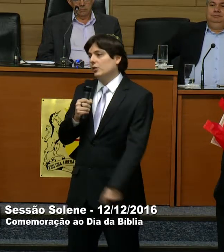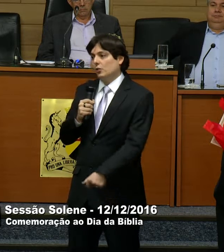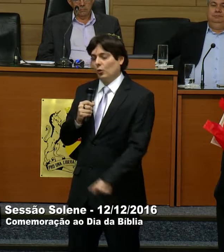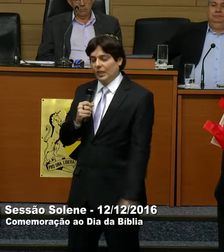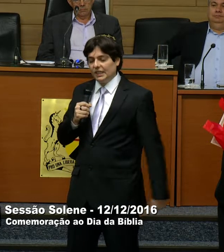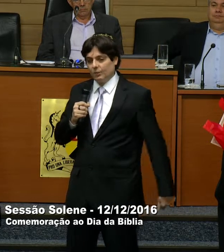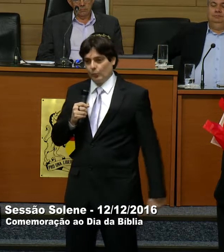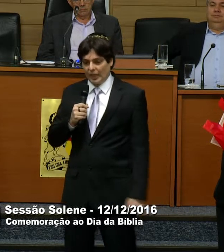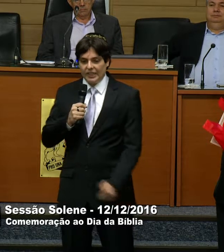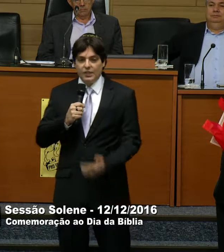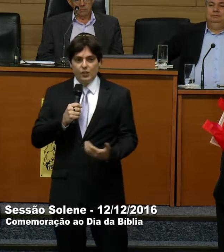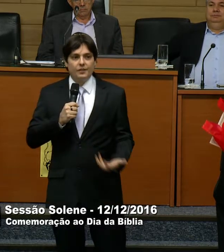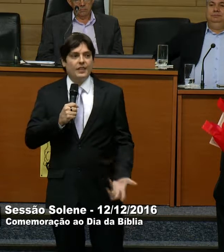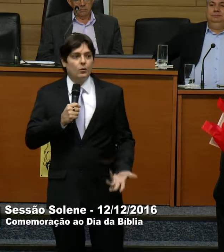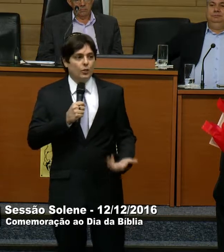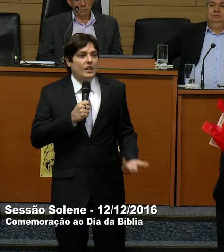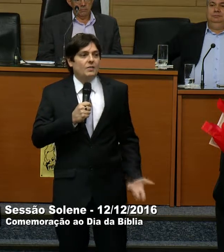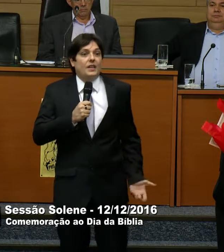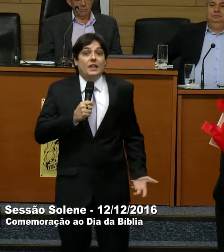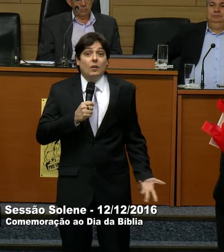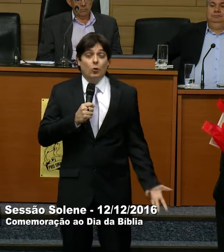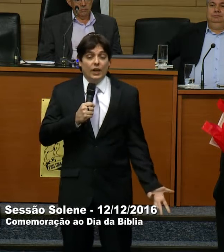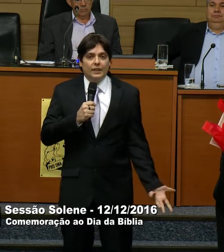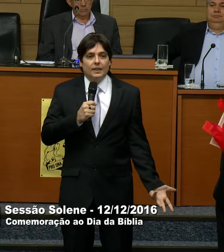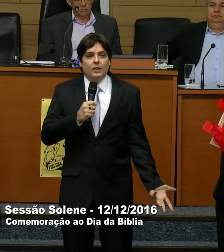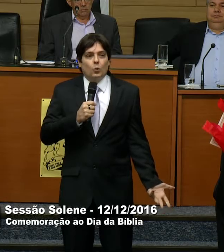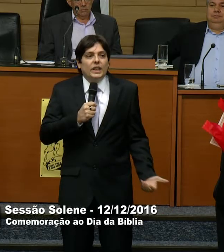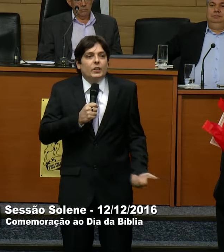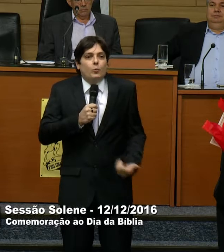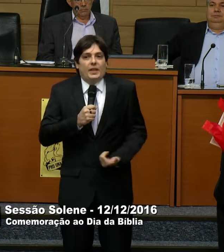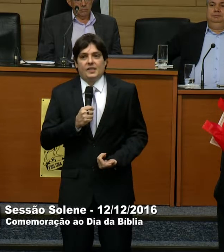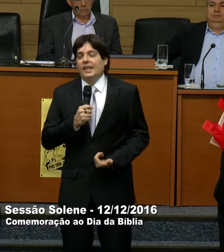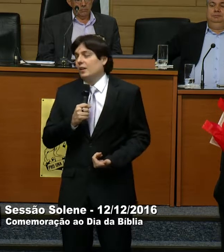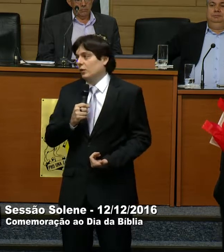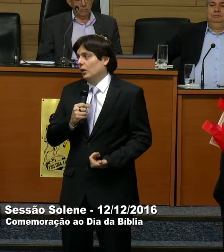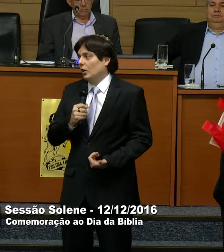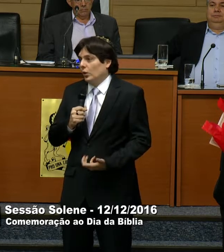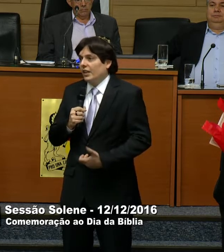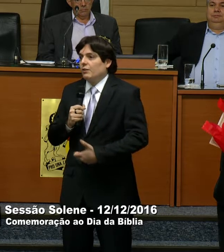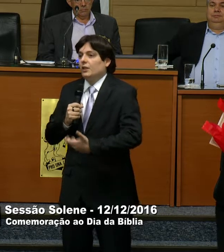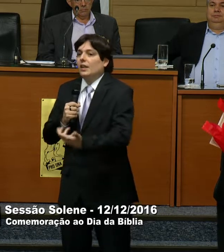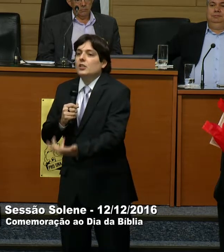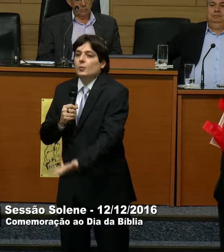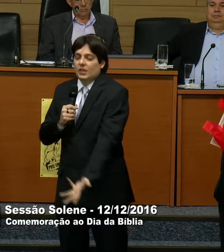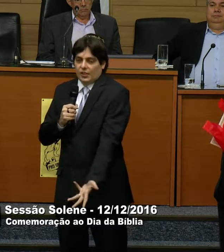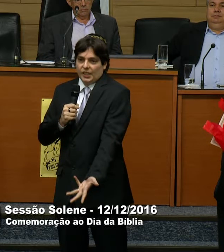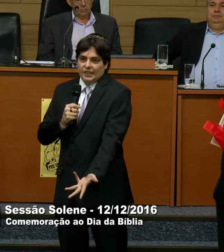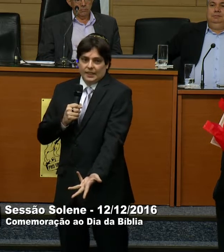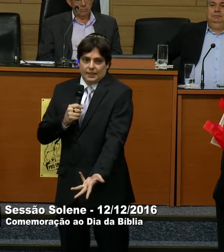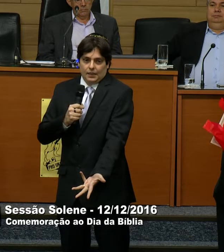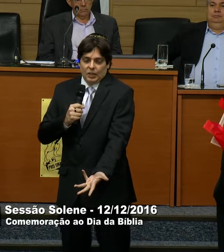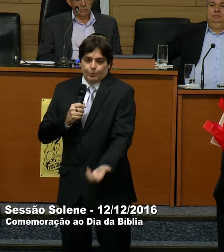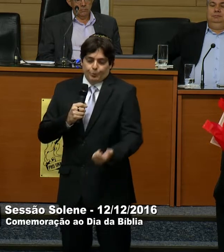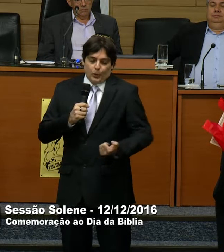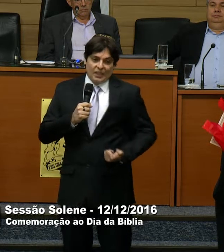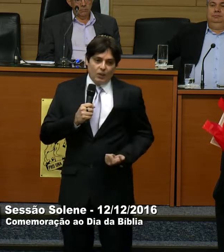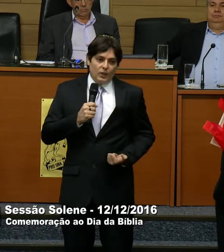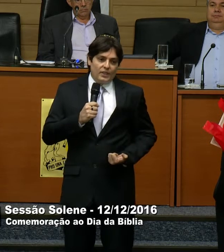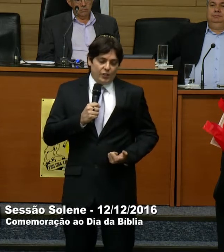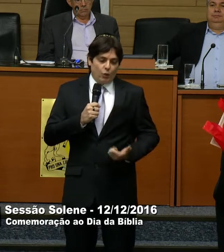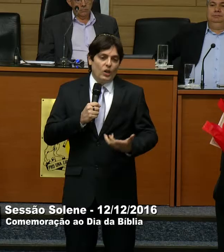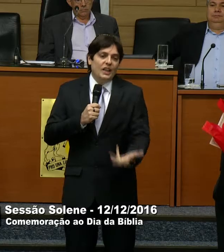eterno lutador pelo diálogo, pelo respeito, pelo amor, né, entre judeus e cristãos. E nós temos um